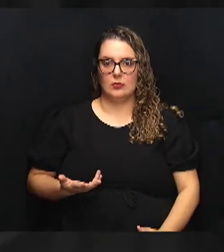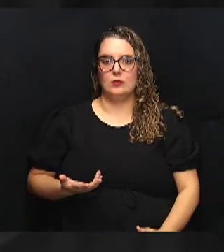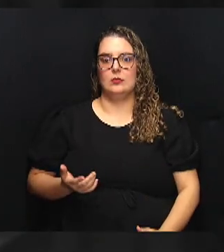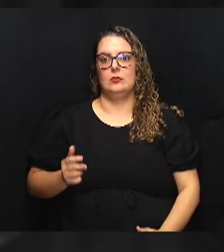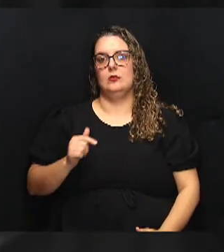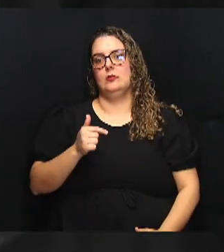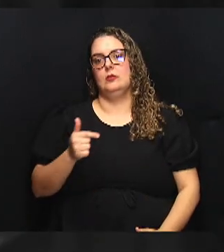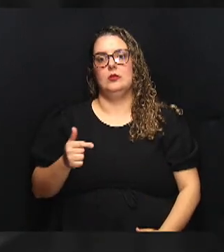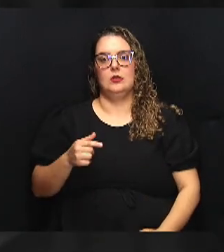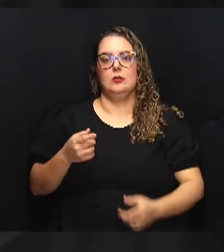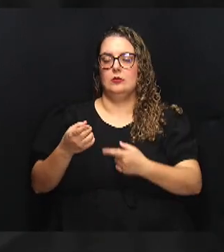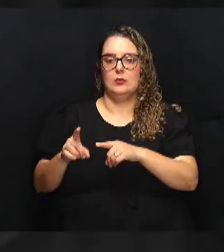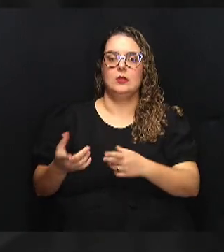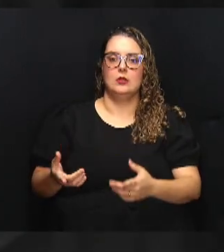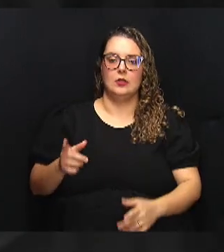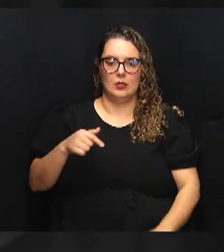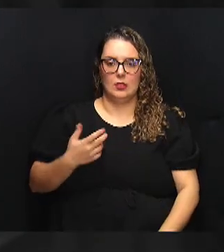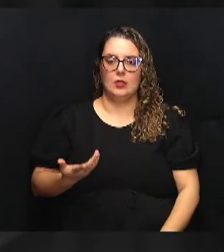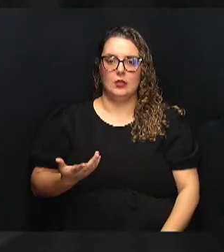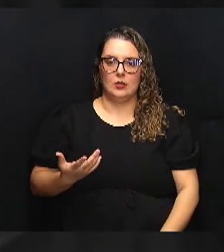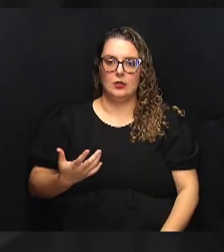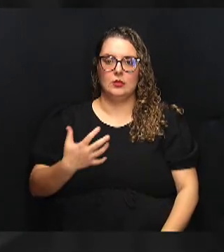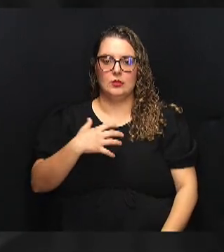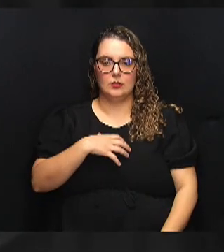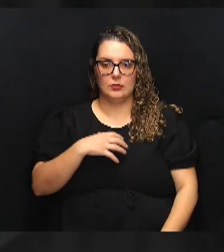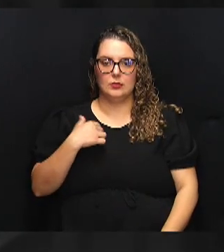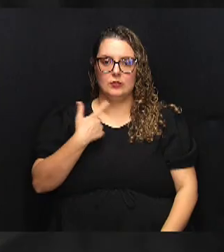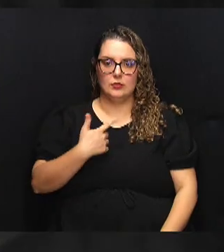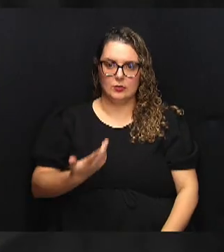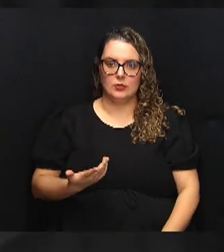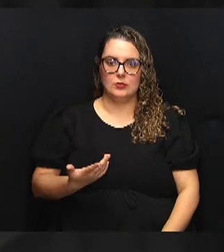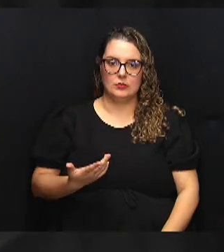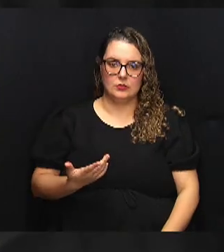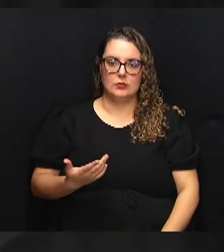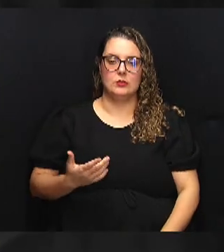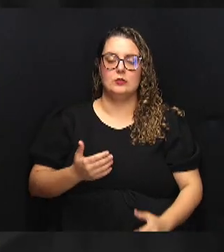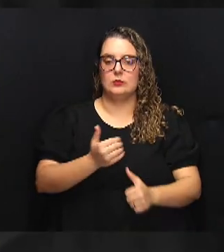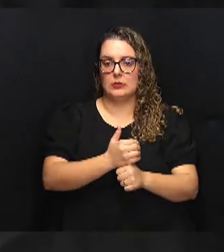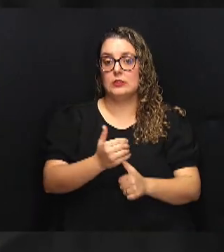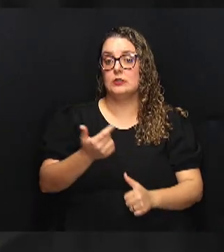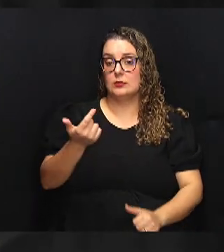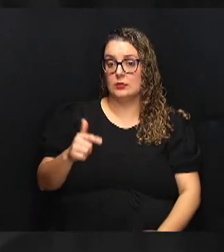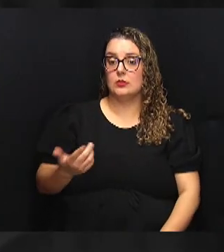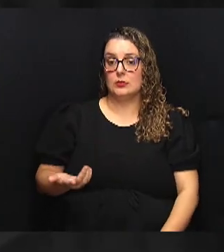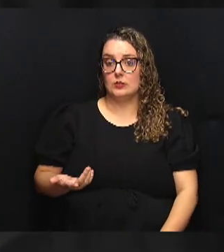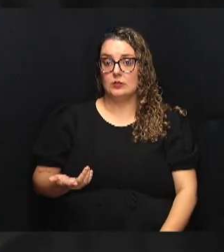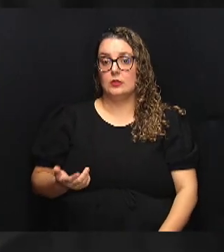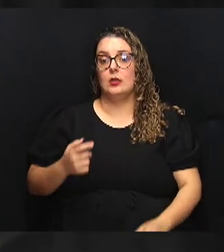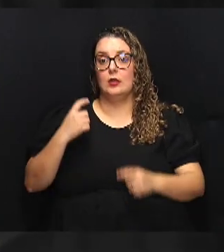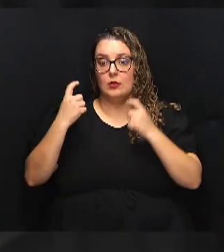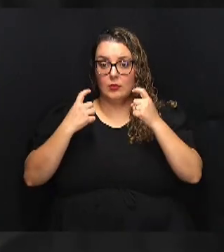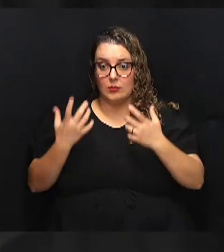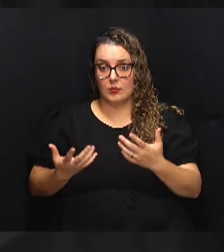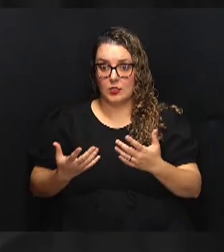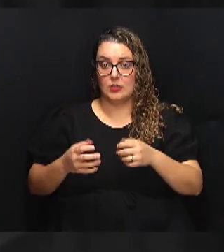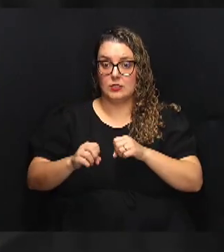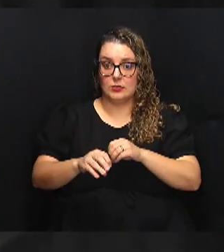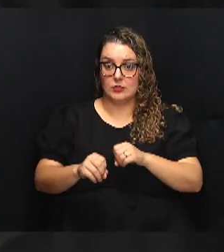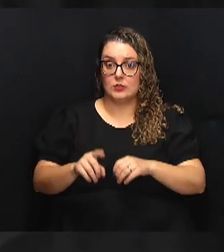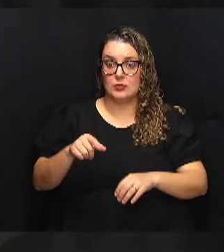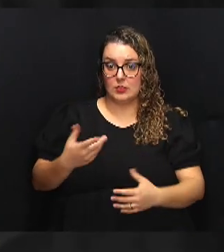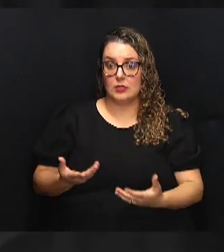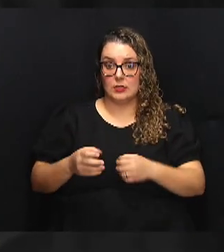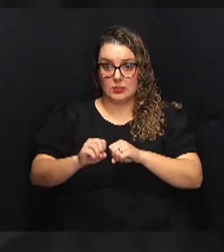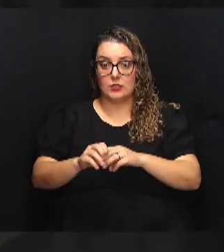doutrinação, essa é uma bandeira também do nosso mandato, né? Então, mais uma vez, a preocupação da educação em que essa